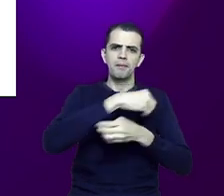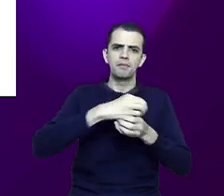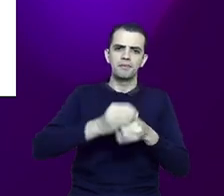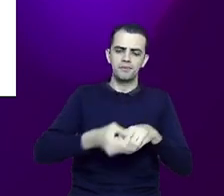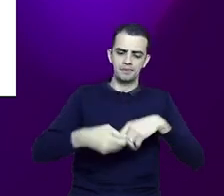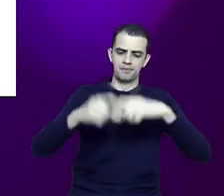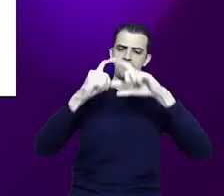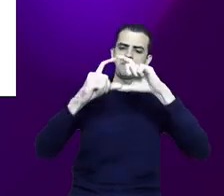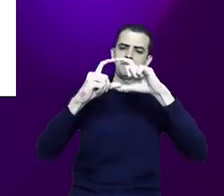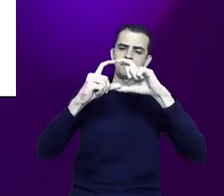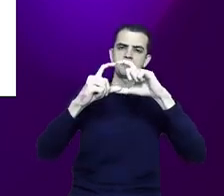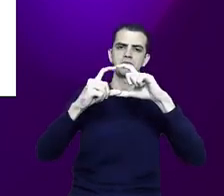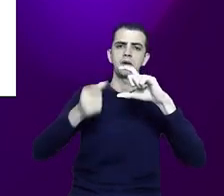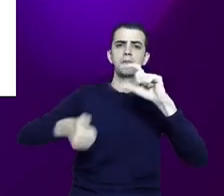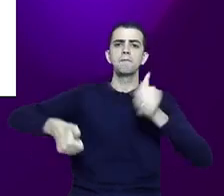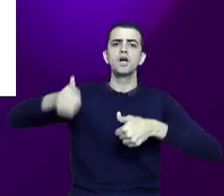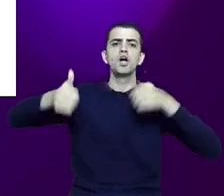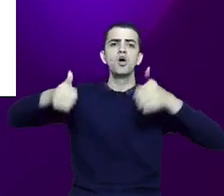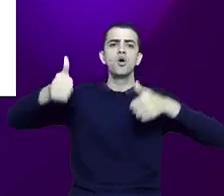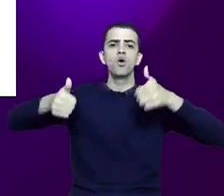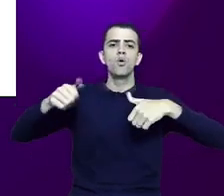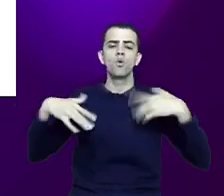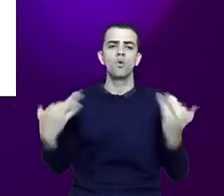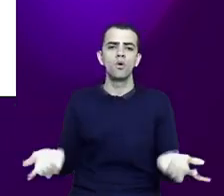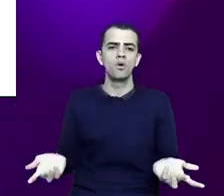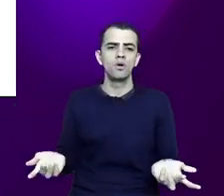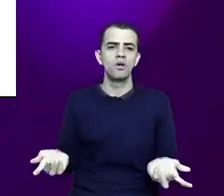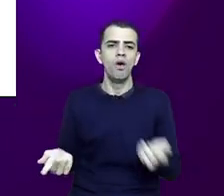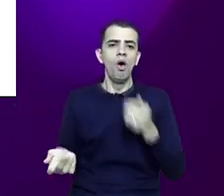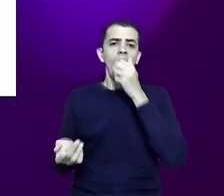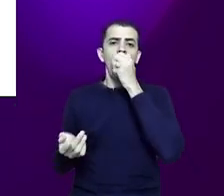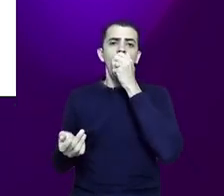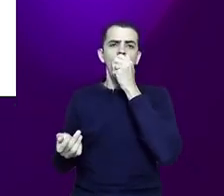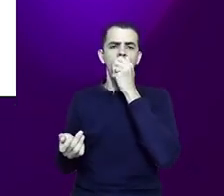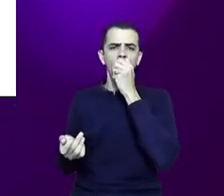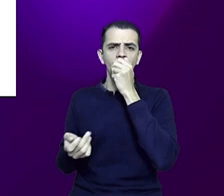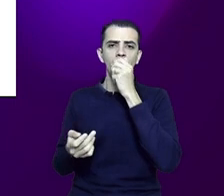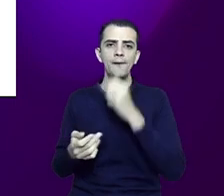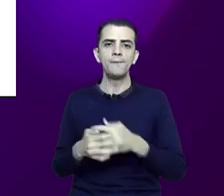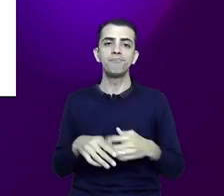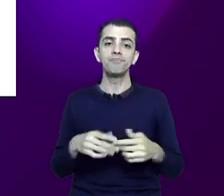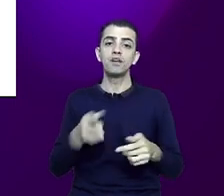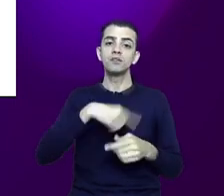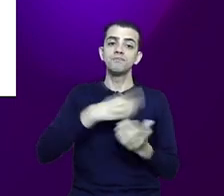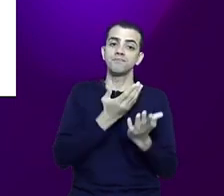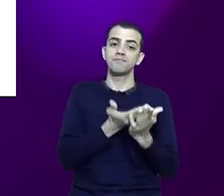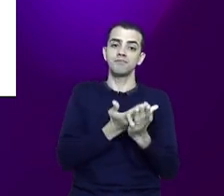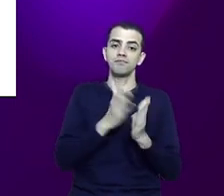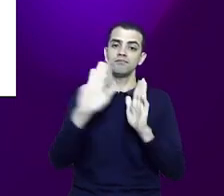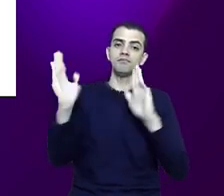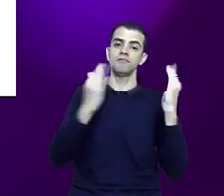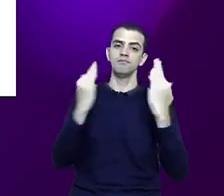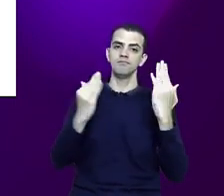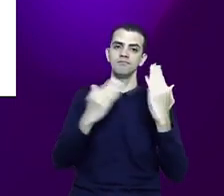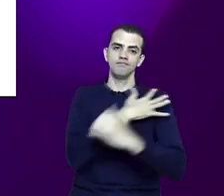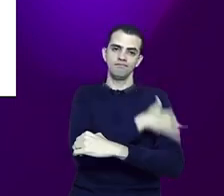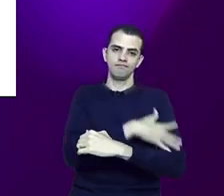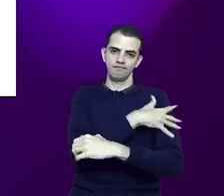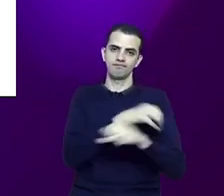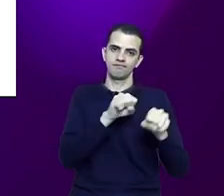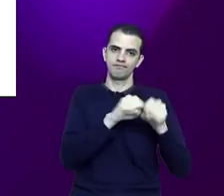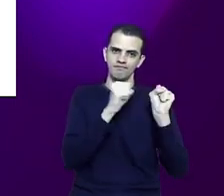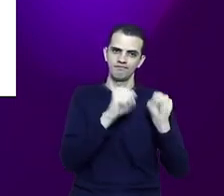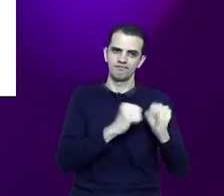nós desenhamos um estudo basicamente comparando fraturas da região proximal do úmero que foram